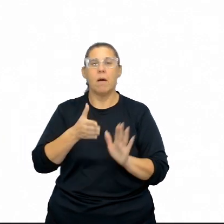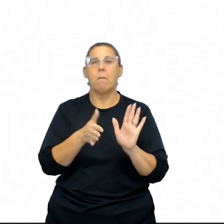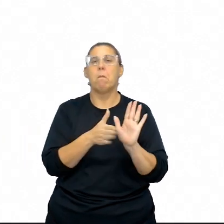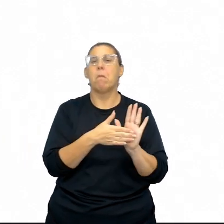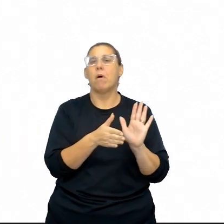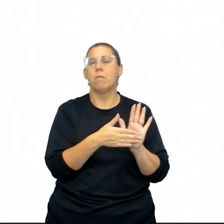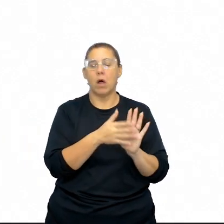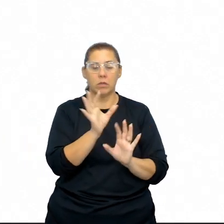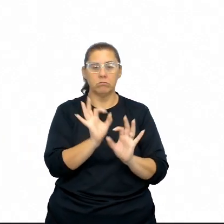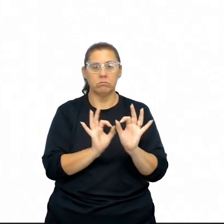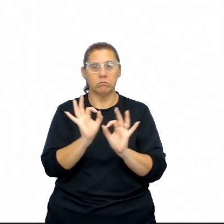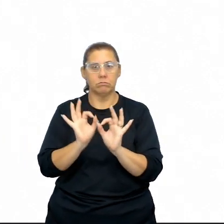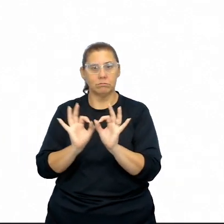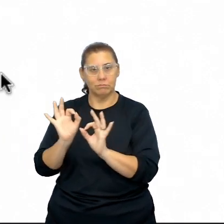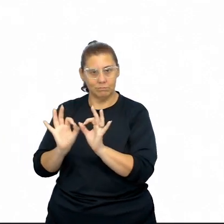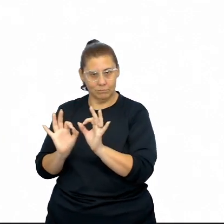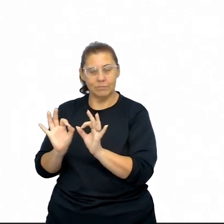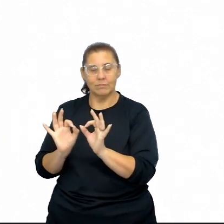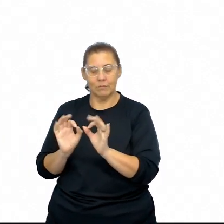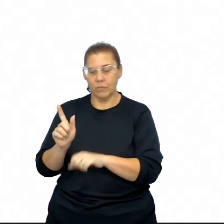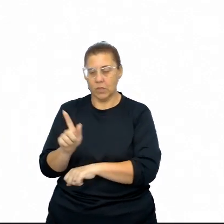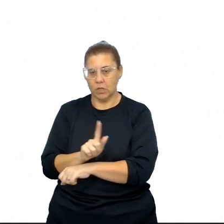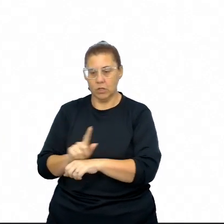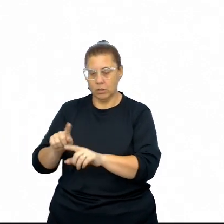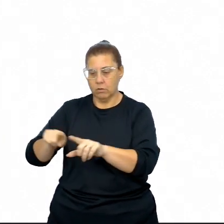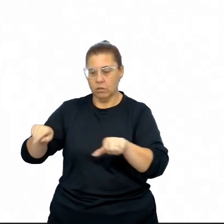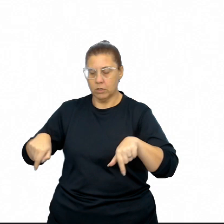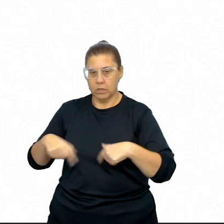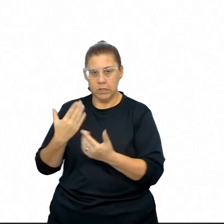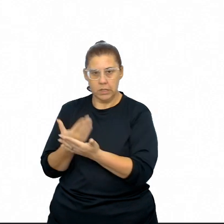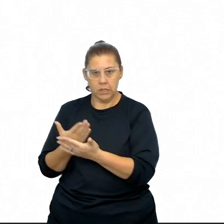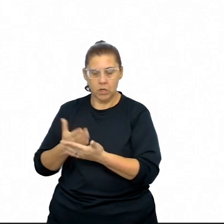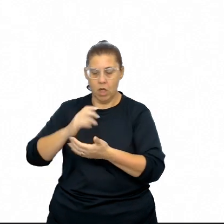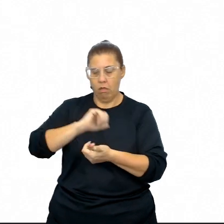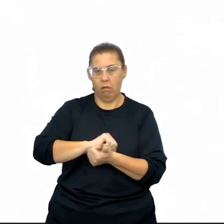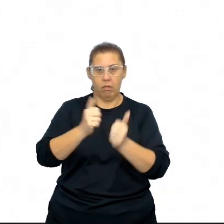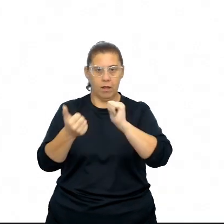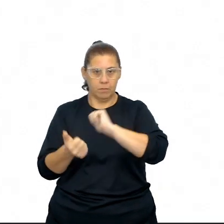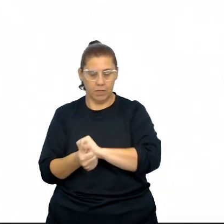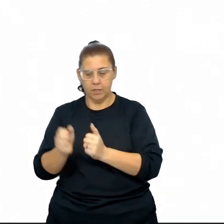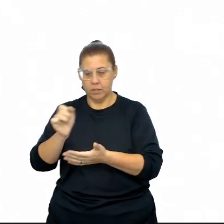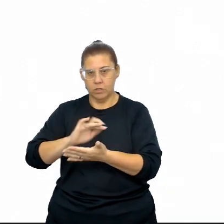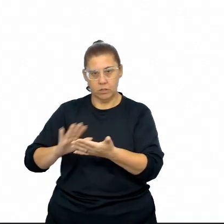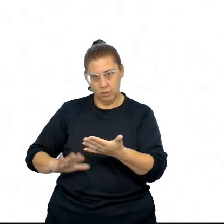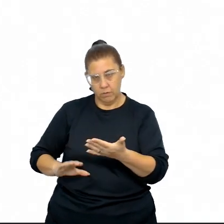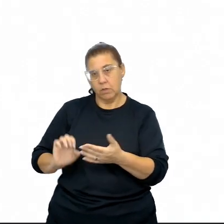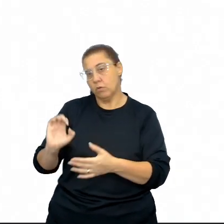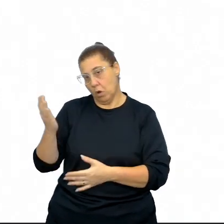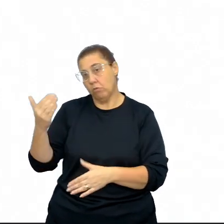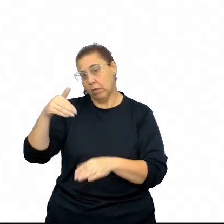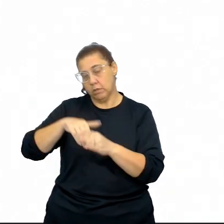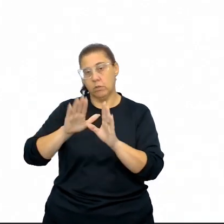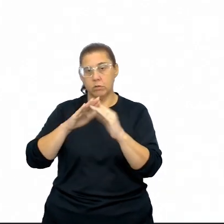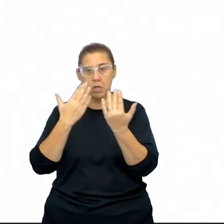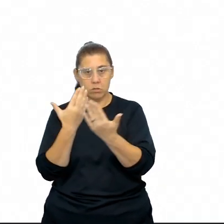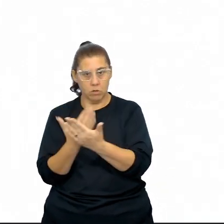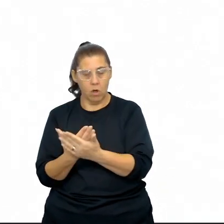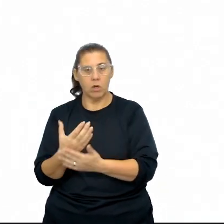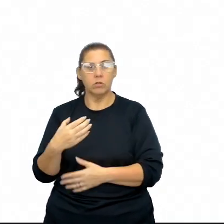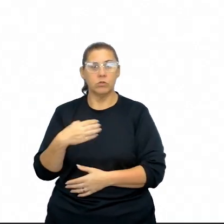proposta de organizar a gestão de sala de aula e adaptar as atividades à realidade escolar, de